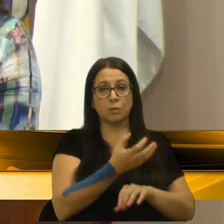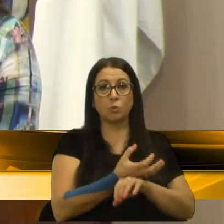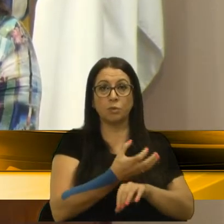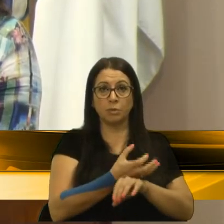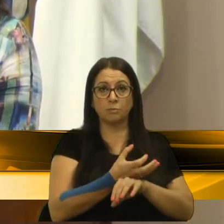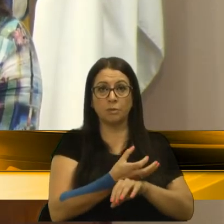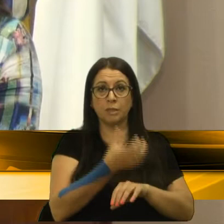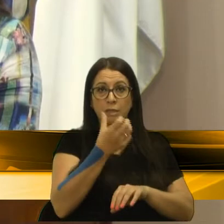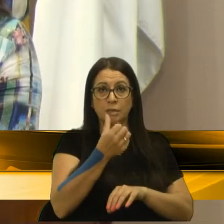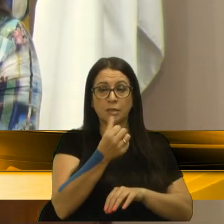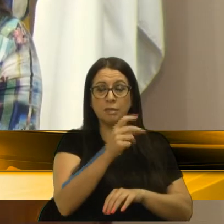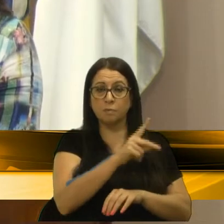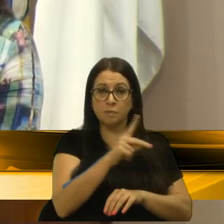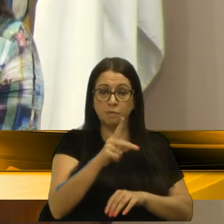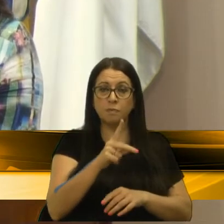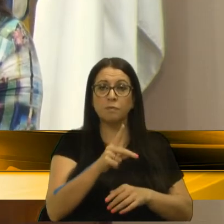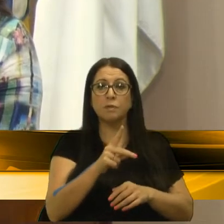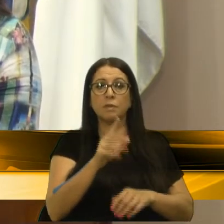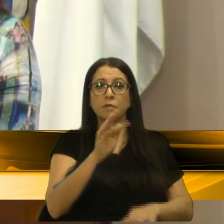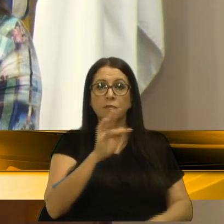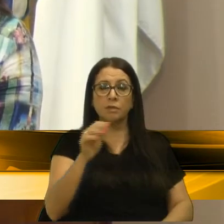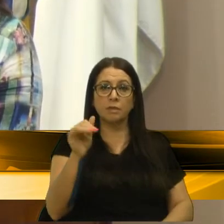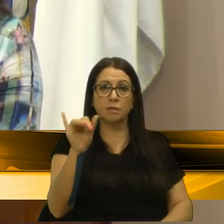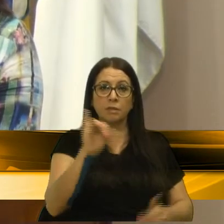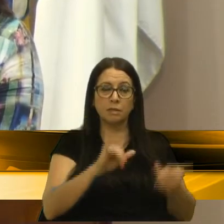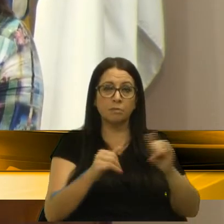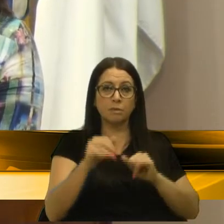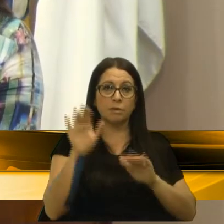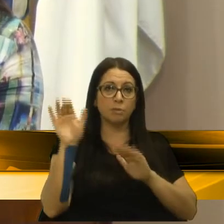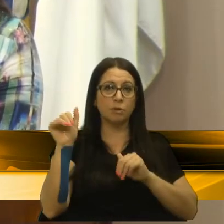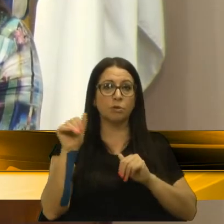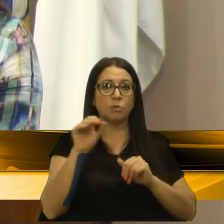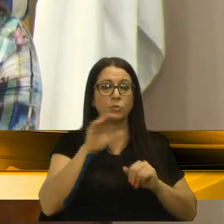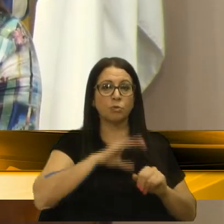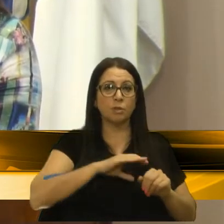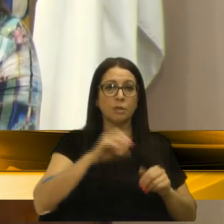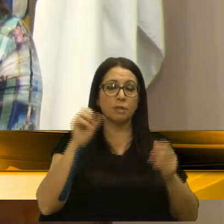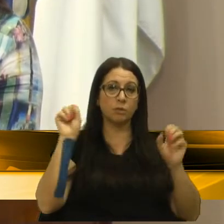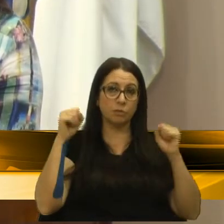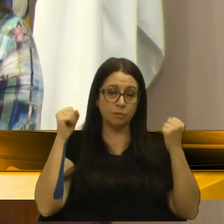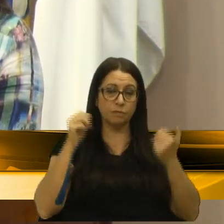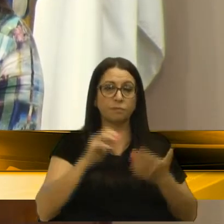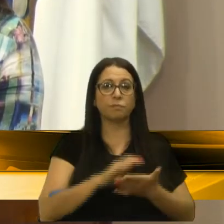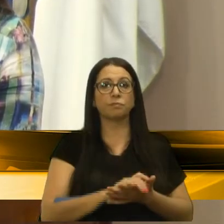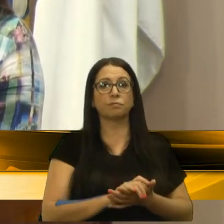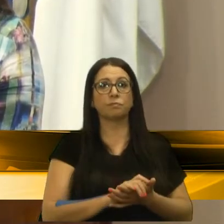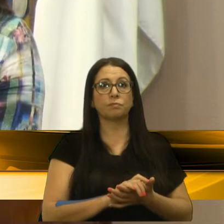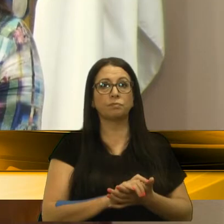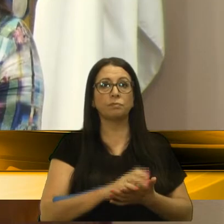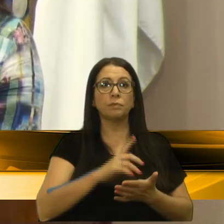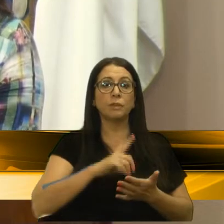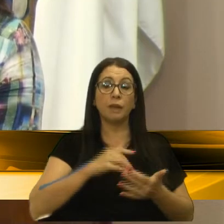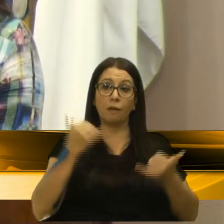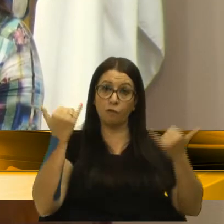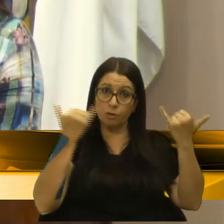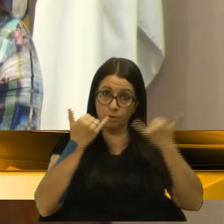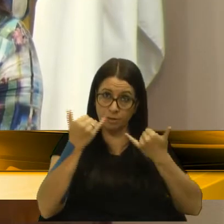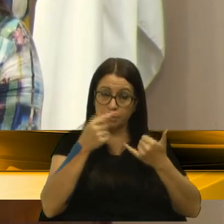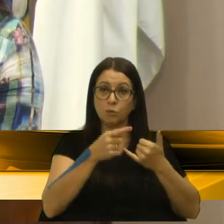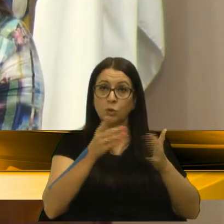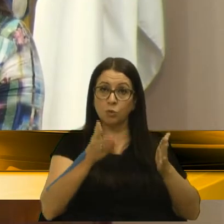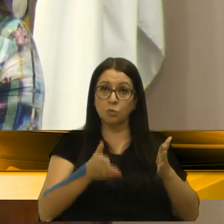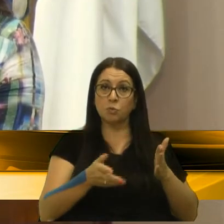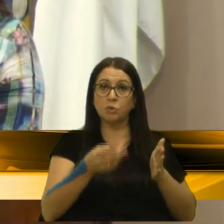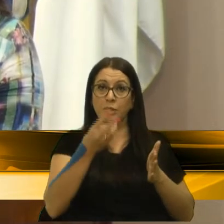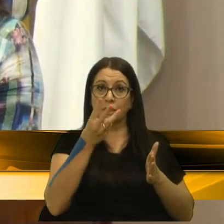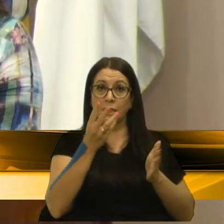são 6 professores, Física, Química, Espanhol, Português e Educação Física. A gente tem informação, então, de que hoje